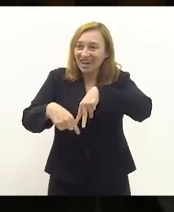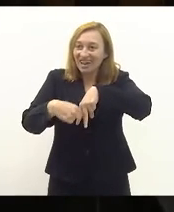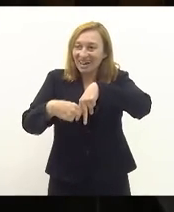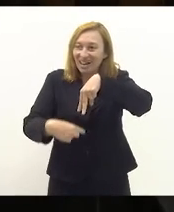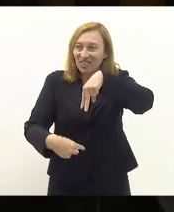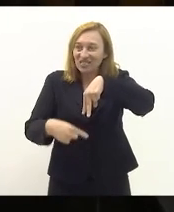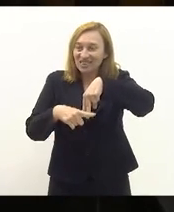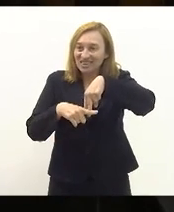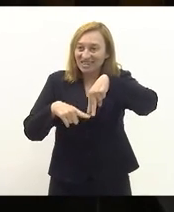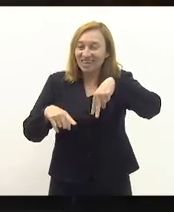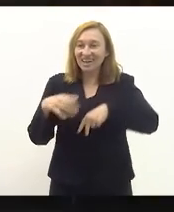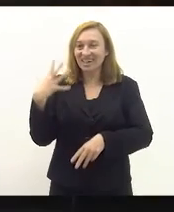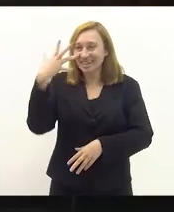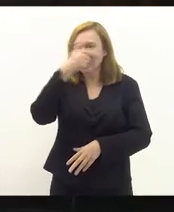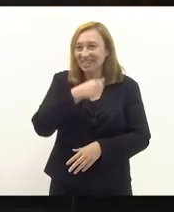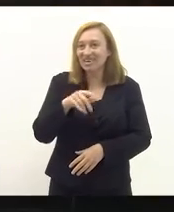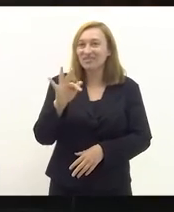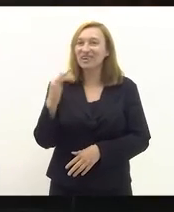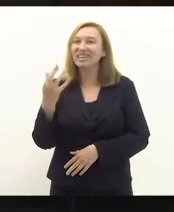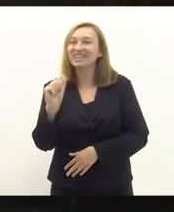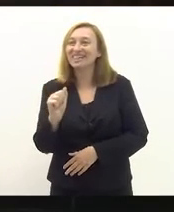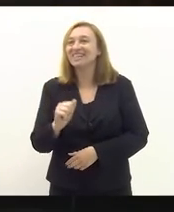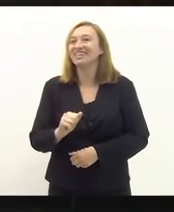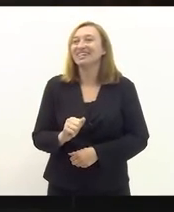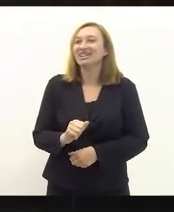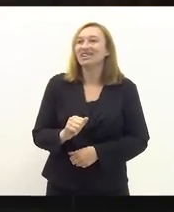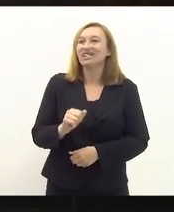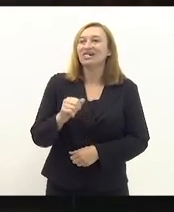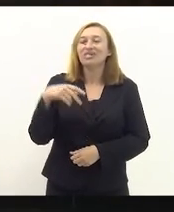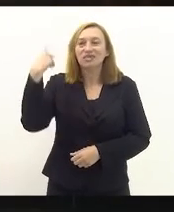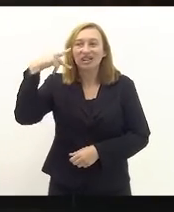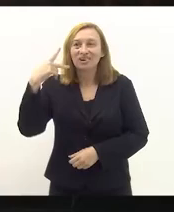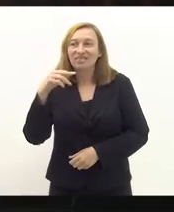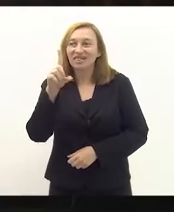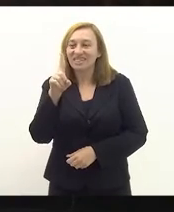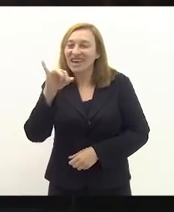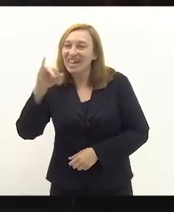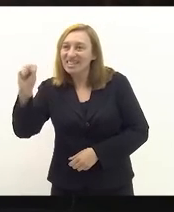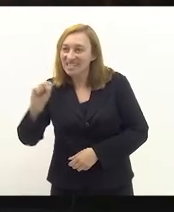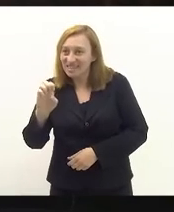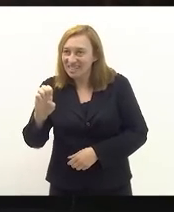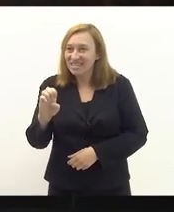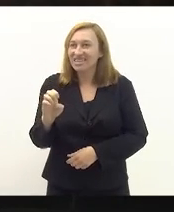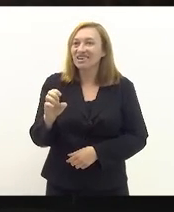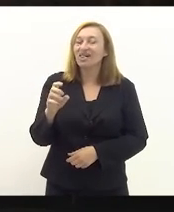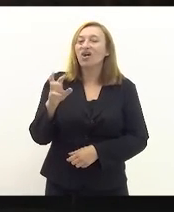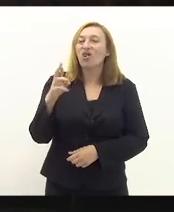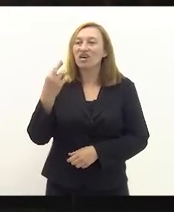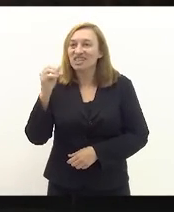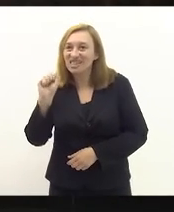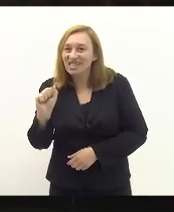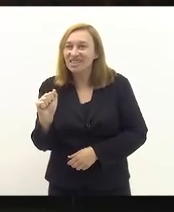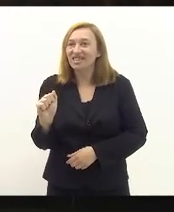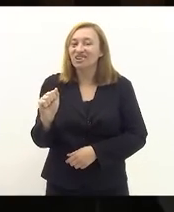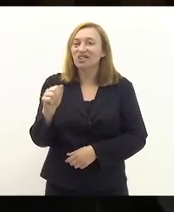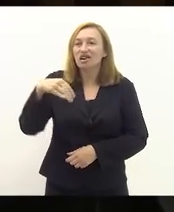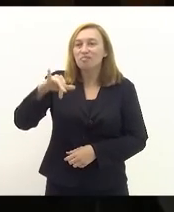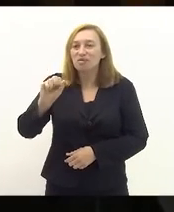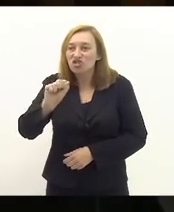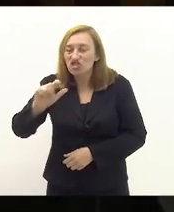e a Fernandinha Costa minha amiga a vereadora Deise a vereadora Rosinha